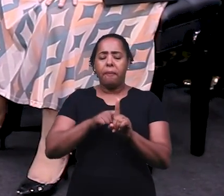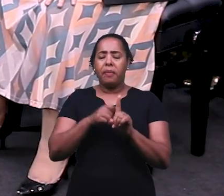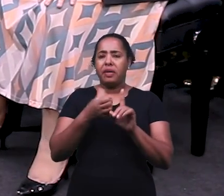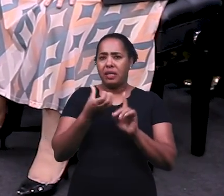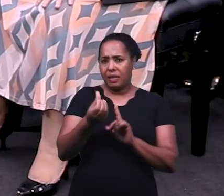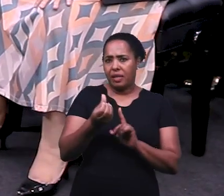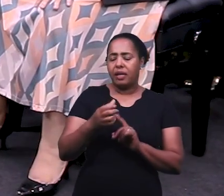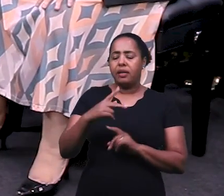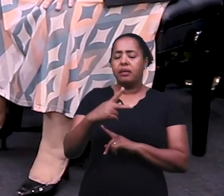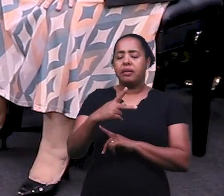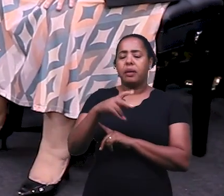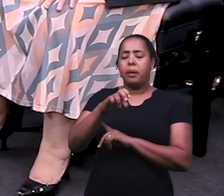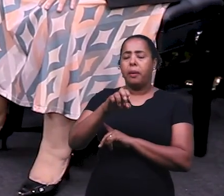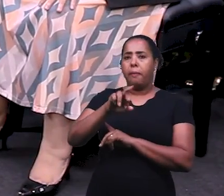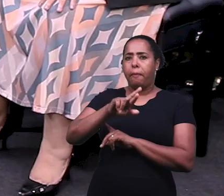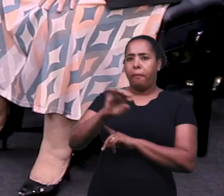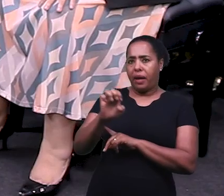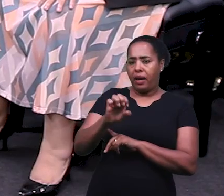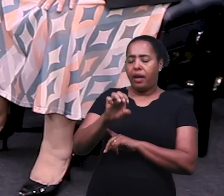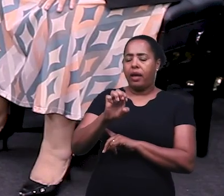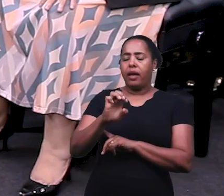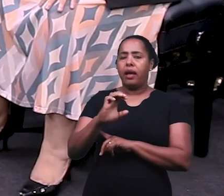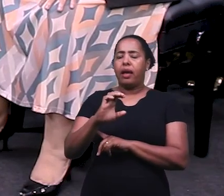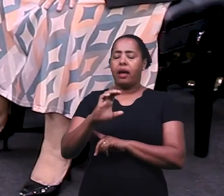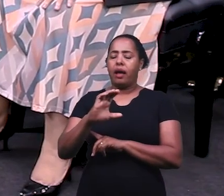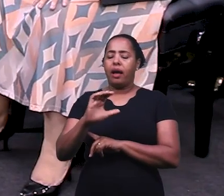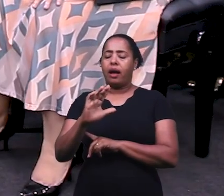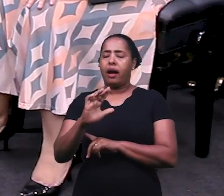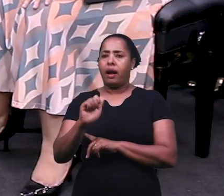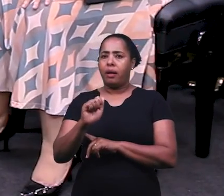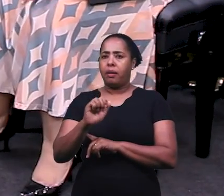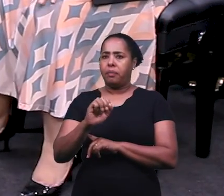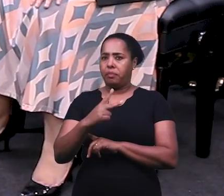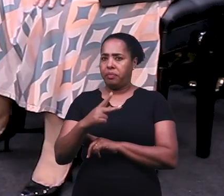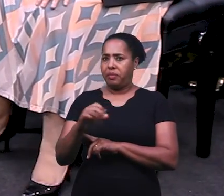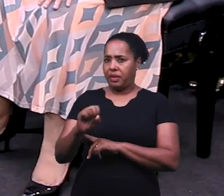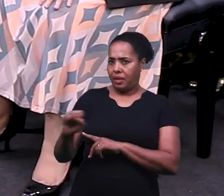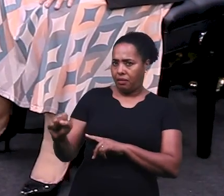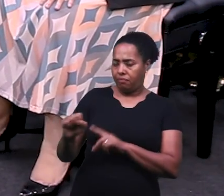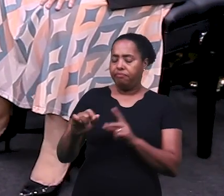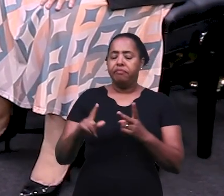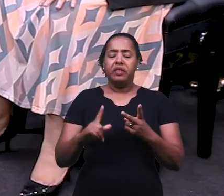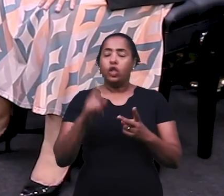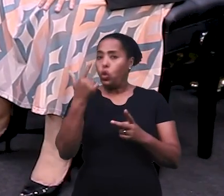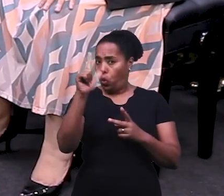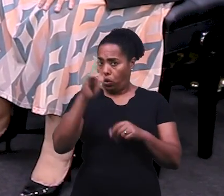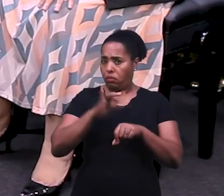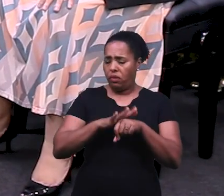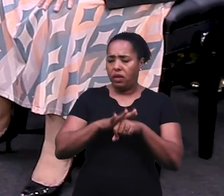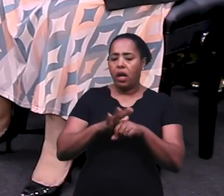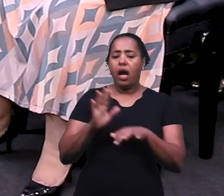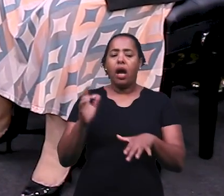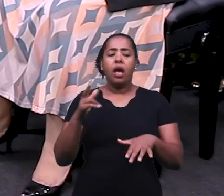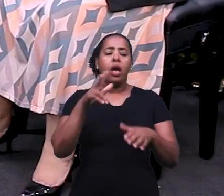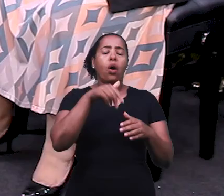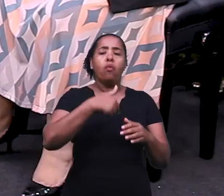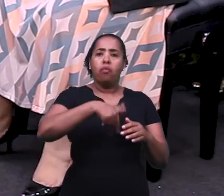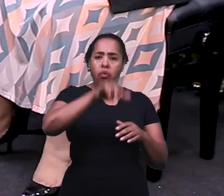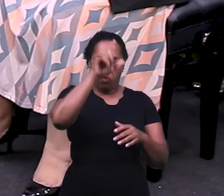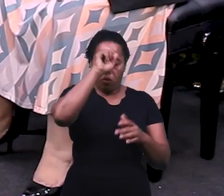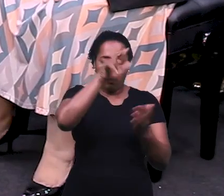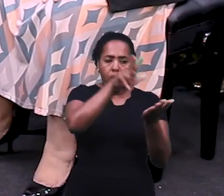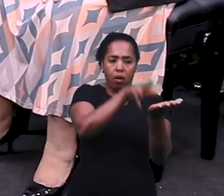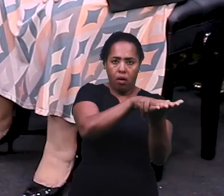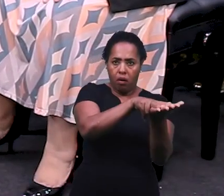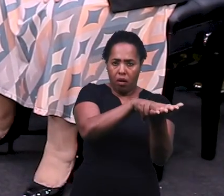6 meses, eu acabei dando uma chamada de pré-eclâmpsia. E também chamaram síndrome de HELP também. Então eu fiquei bem grave e aí eu fui